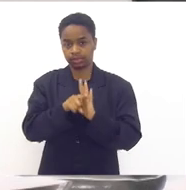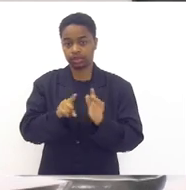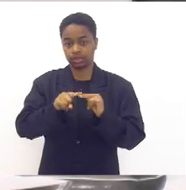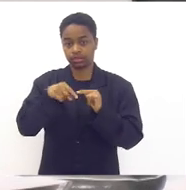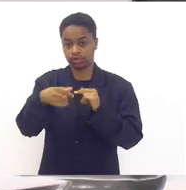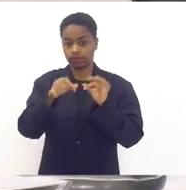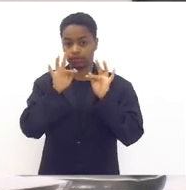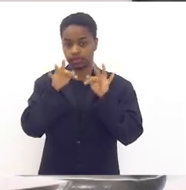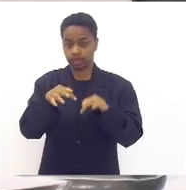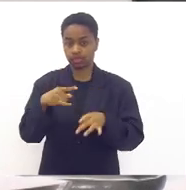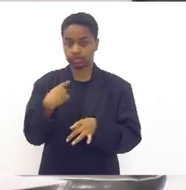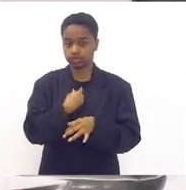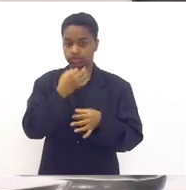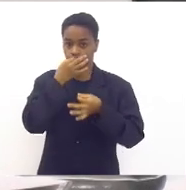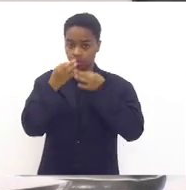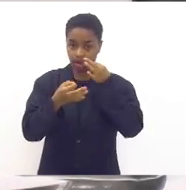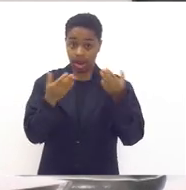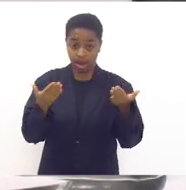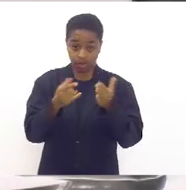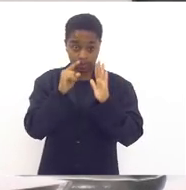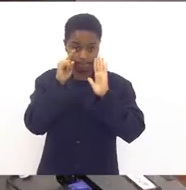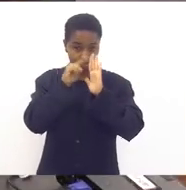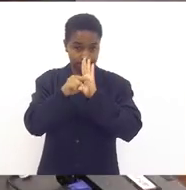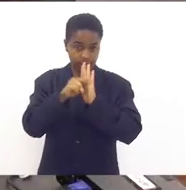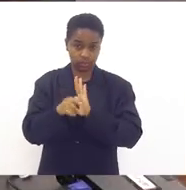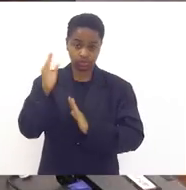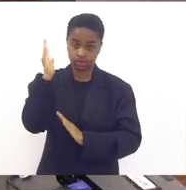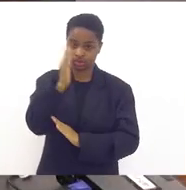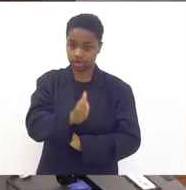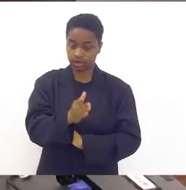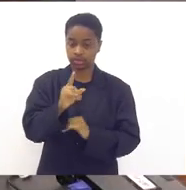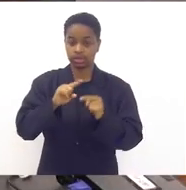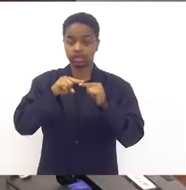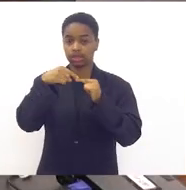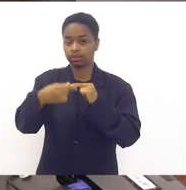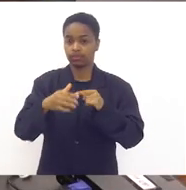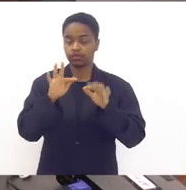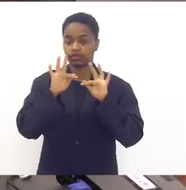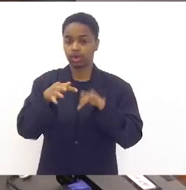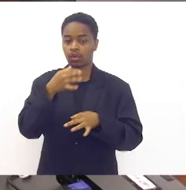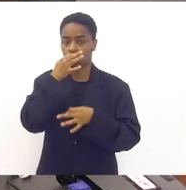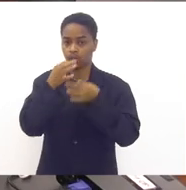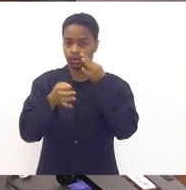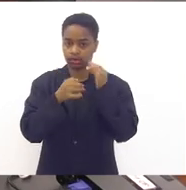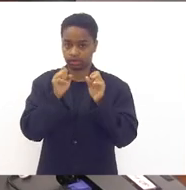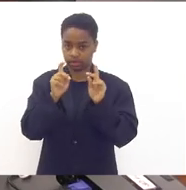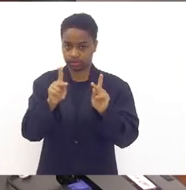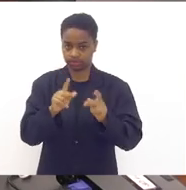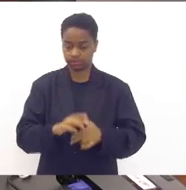gente faz comentários. Então, agora, perguntas diretas, por favor, comentários ao final.